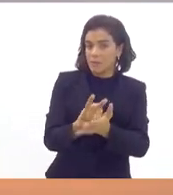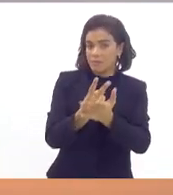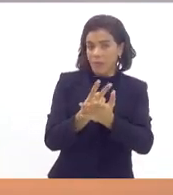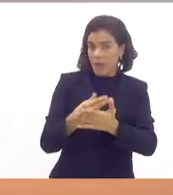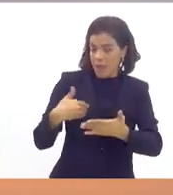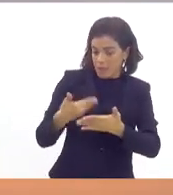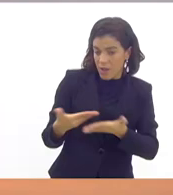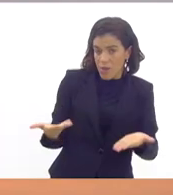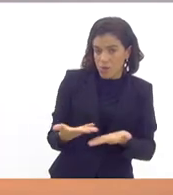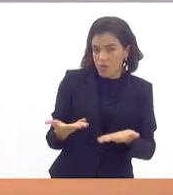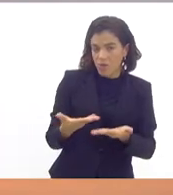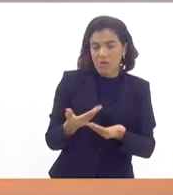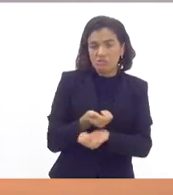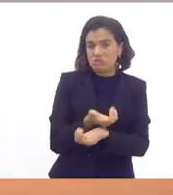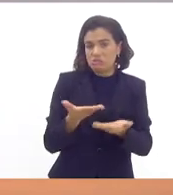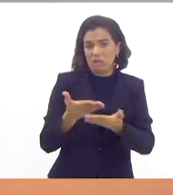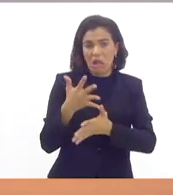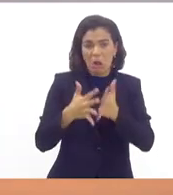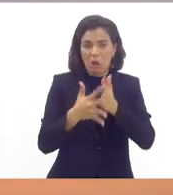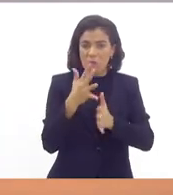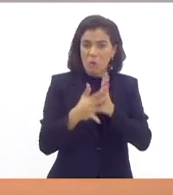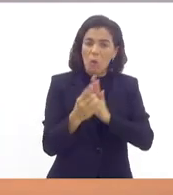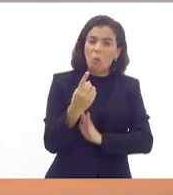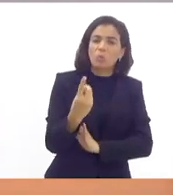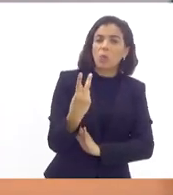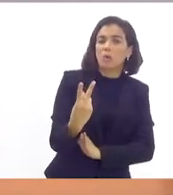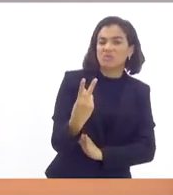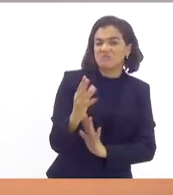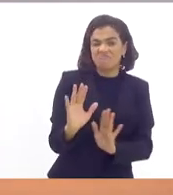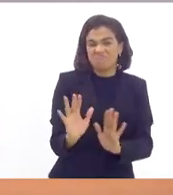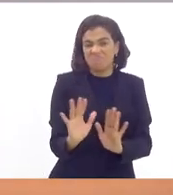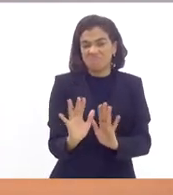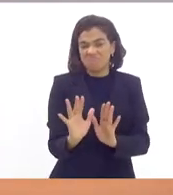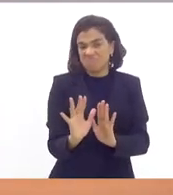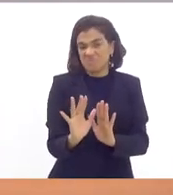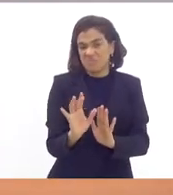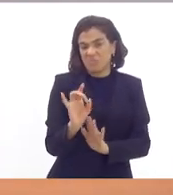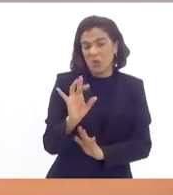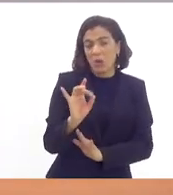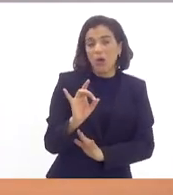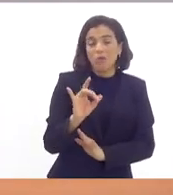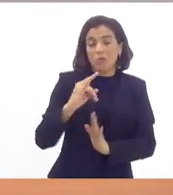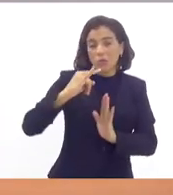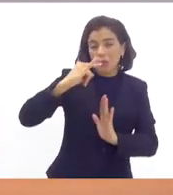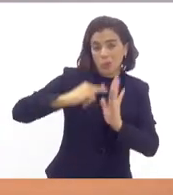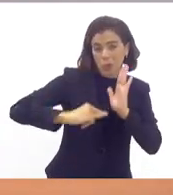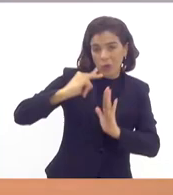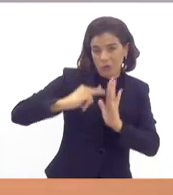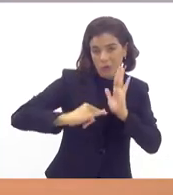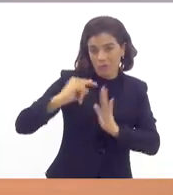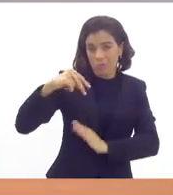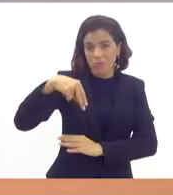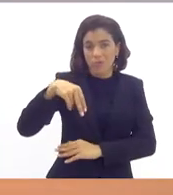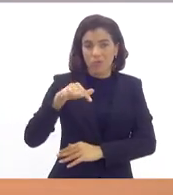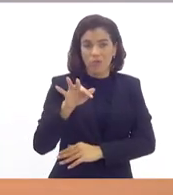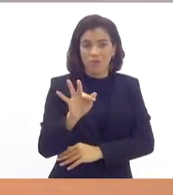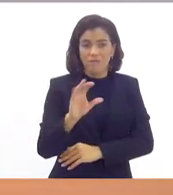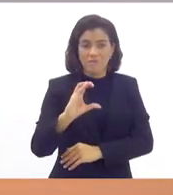hoje, não vai gerar nenhuma complexidade adicional, talvez tenha 1 ou 2 campos a mais na nota fiscal eletrônica, que é uma coisa que